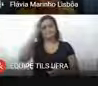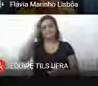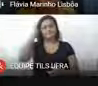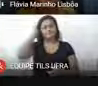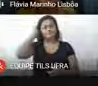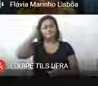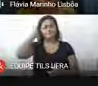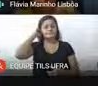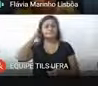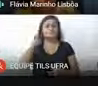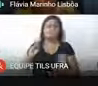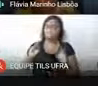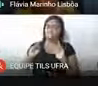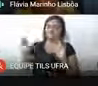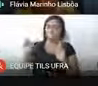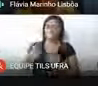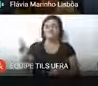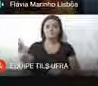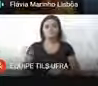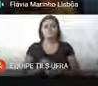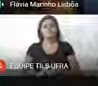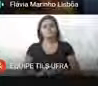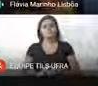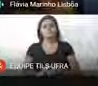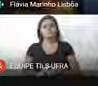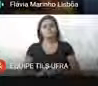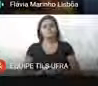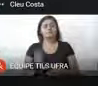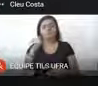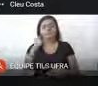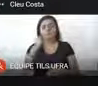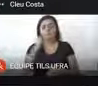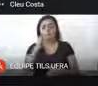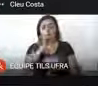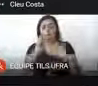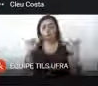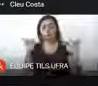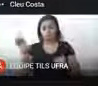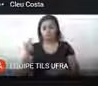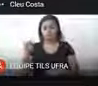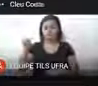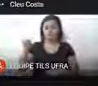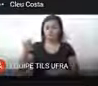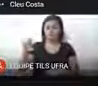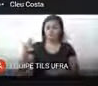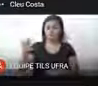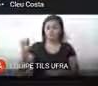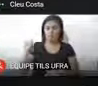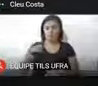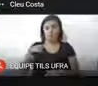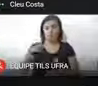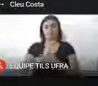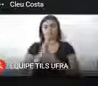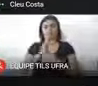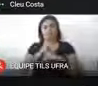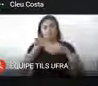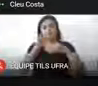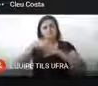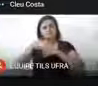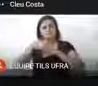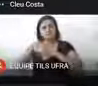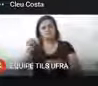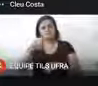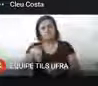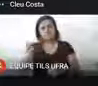Ok, professor. Gente, o professor Marcelo ainda tem algumas considerações, alguns avisos para falar para vocês, né? Até para